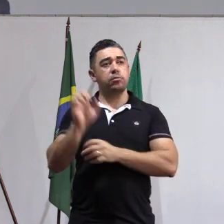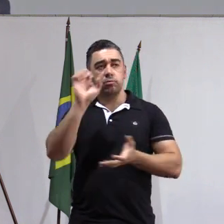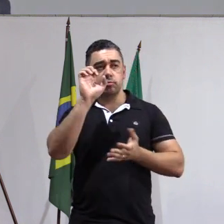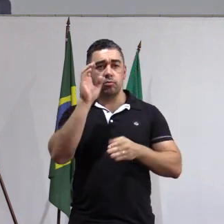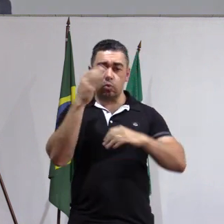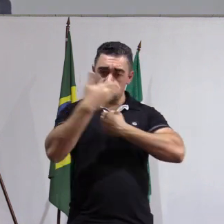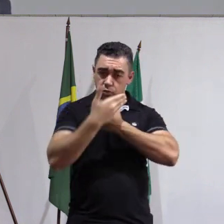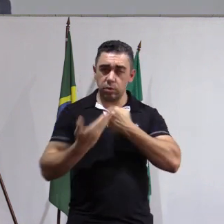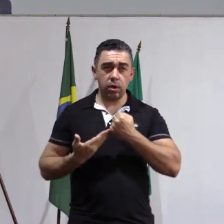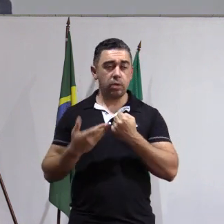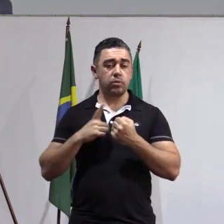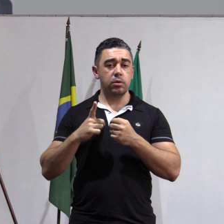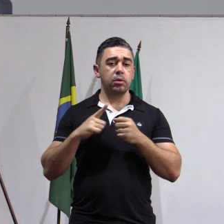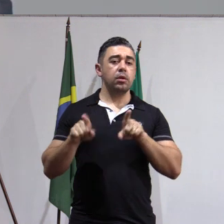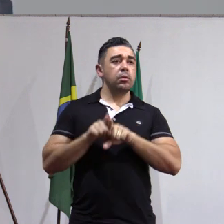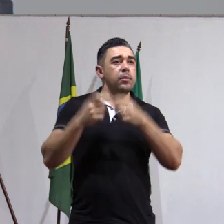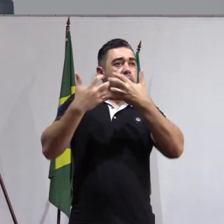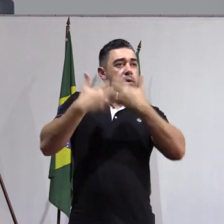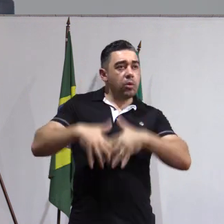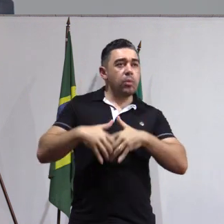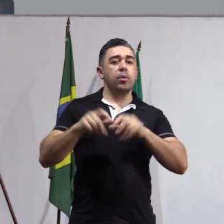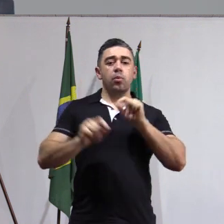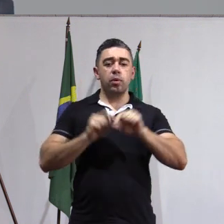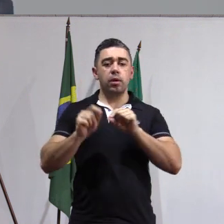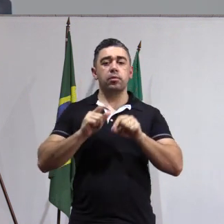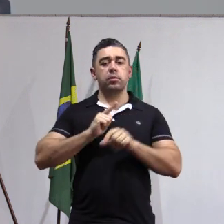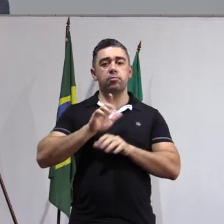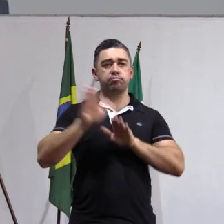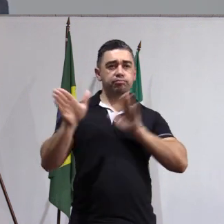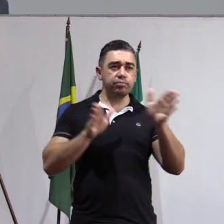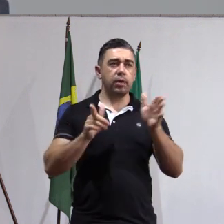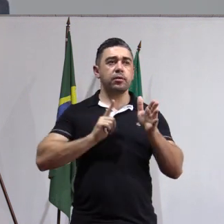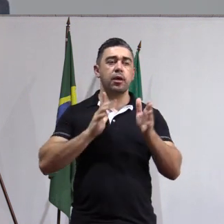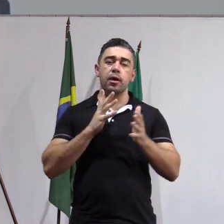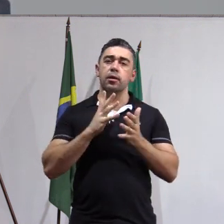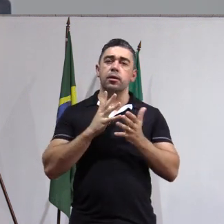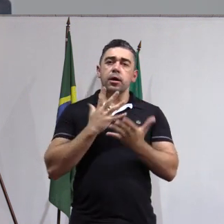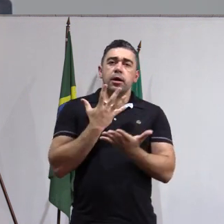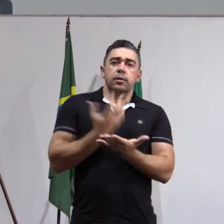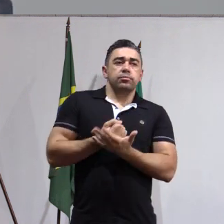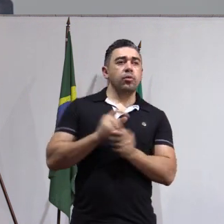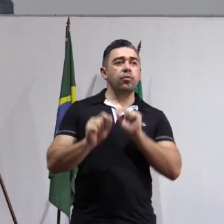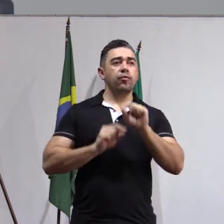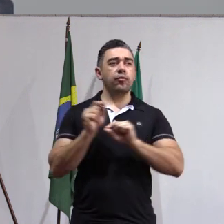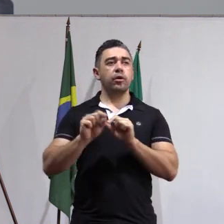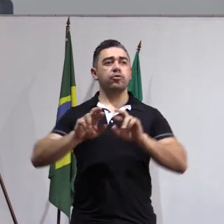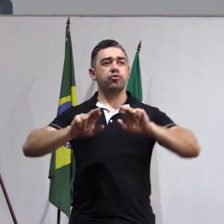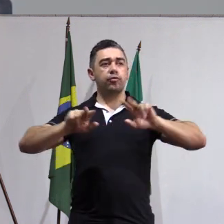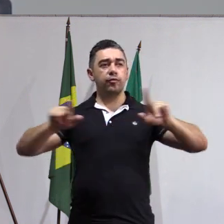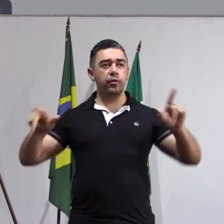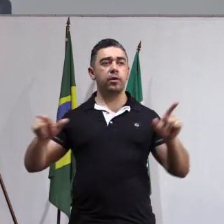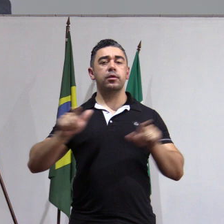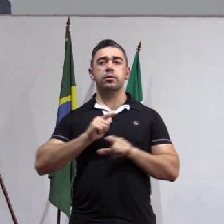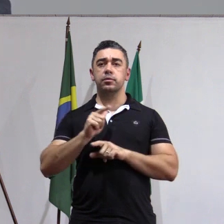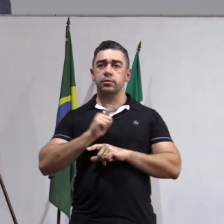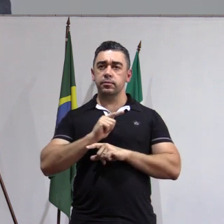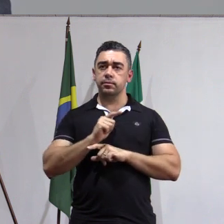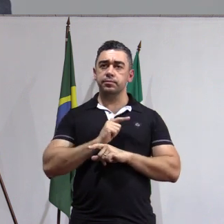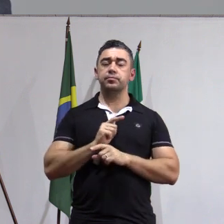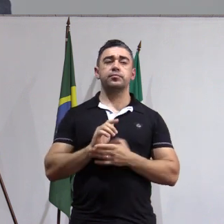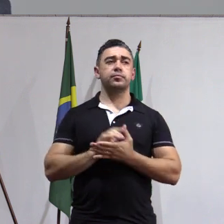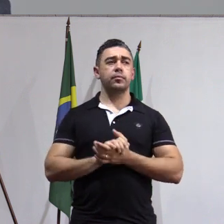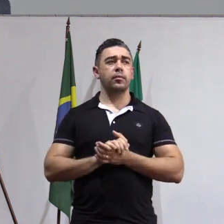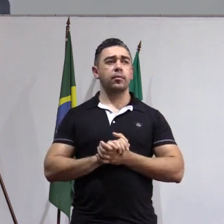sistema complexo de avaliação interpares que absorve e valoriza diferentes concepções paradigmáticas